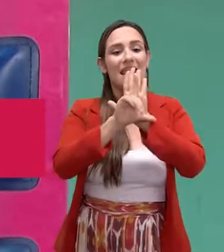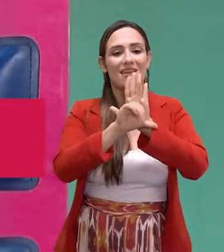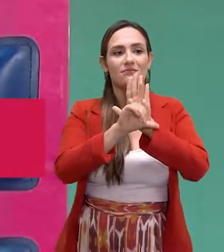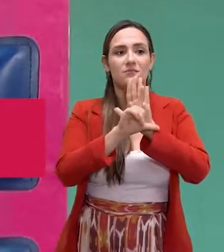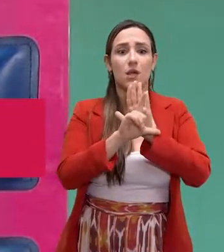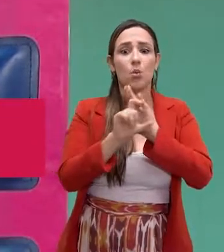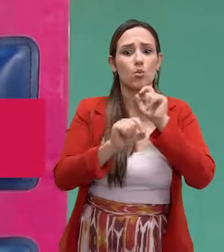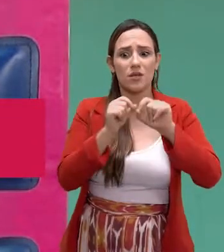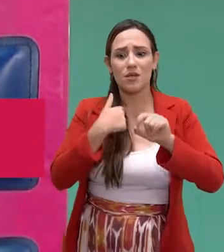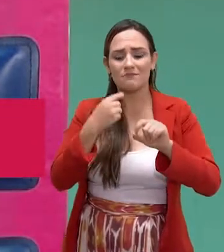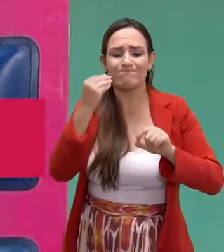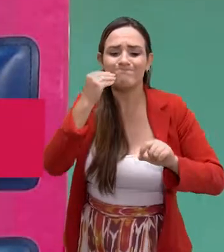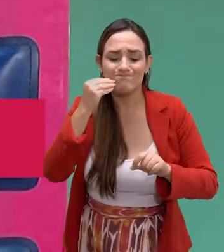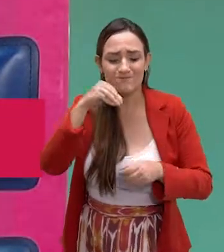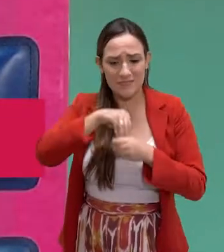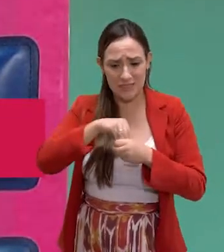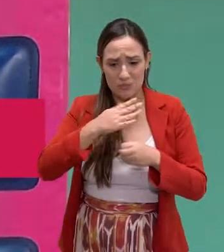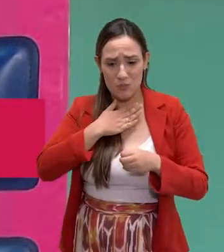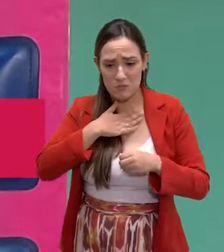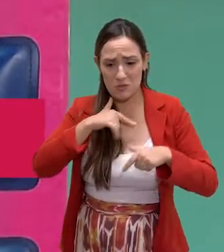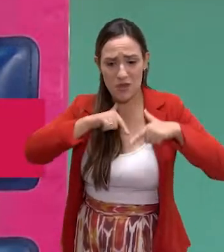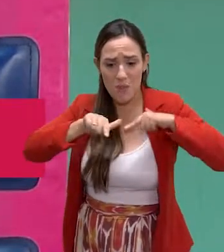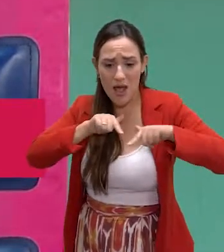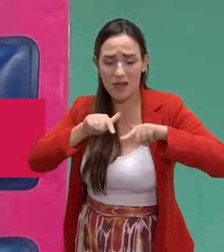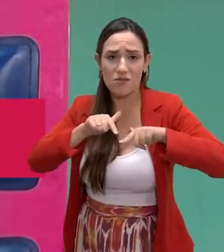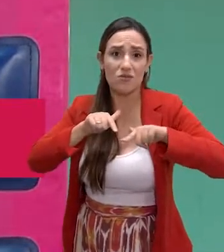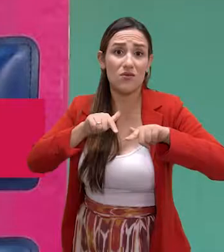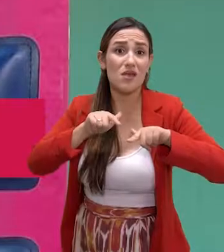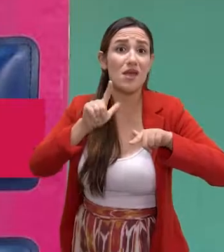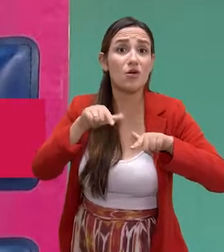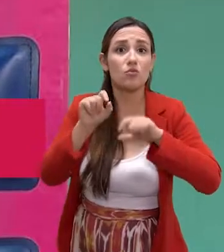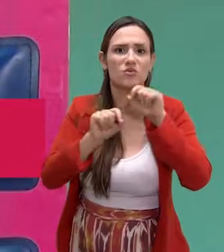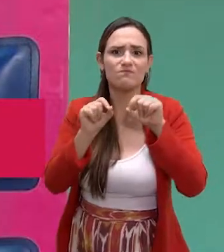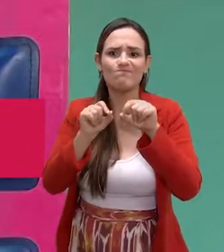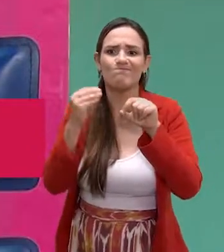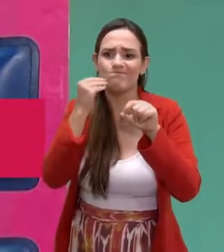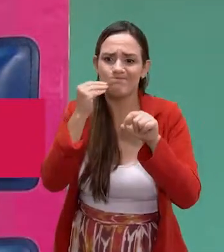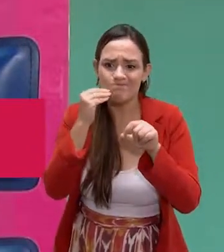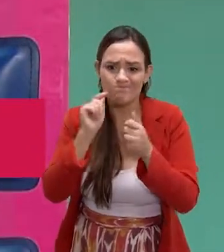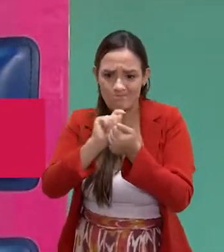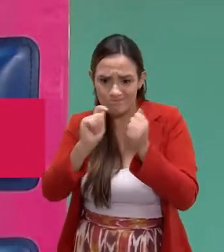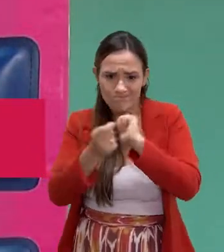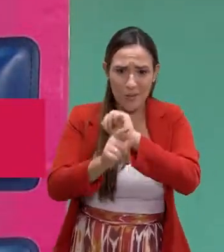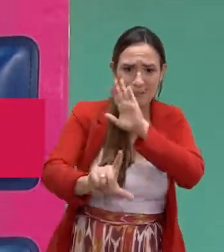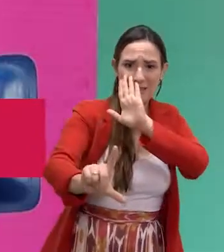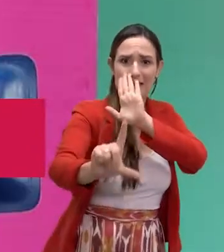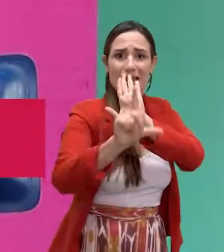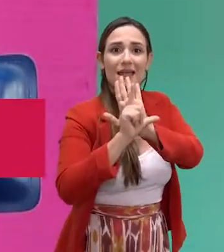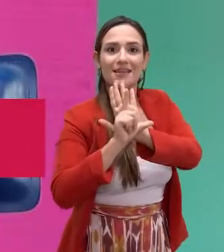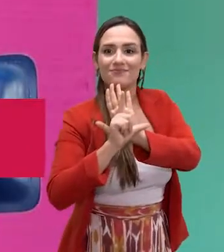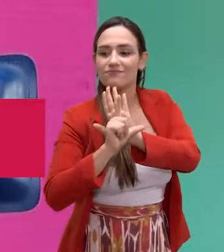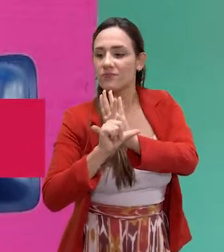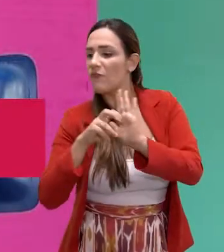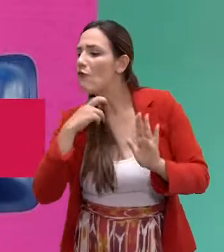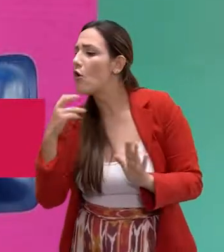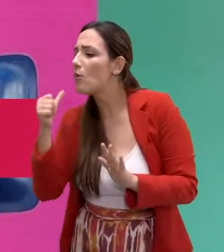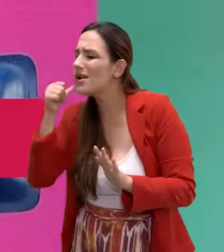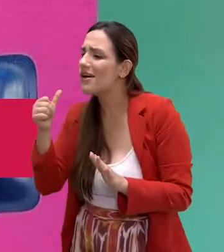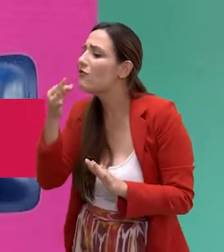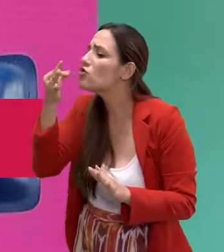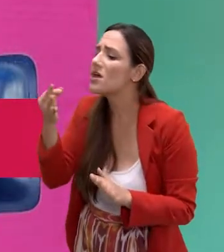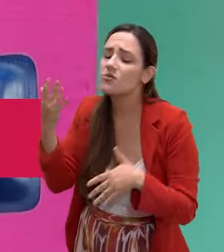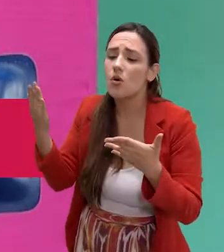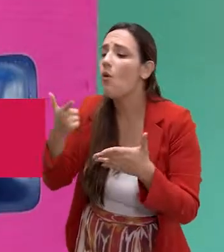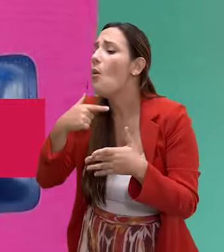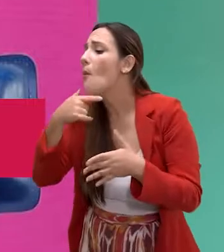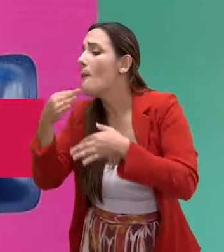eu busco no espaço onde eu estou, muitas vezes, é poder ser a voz de outras mulheres. Talvez essa não é a nossa realidade, né, nessa